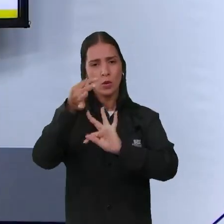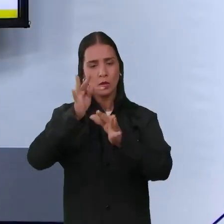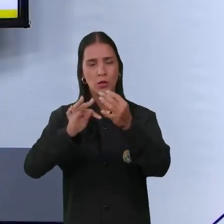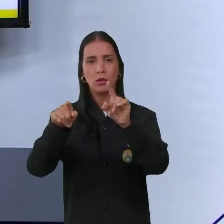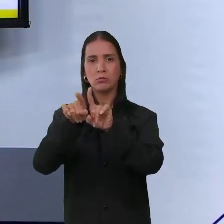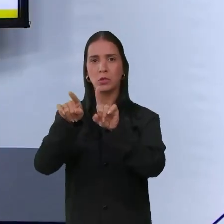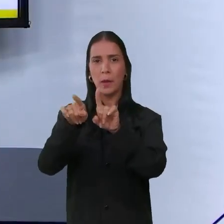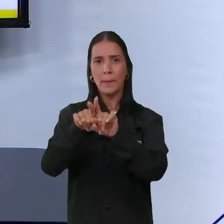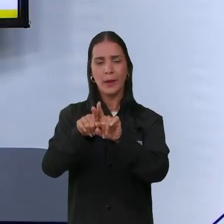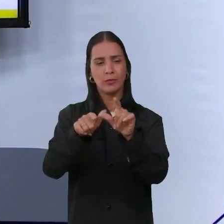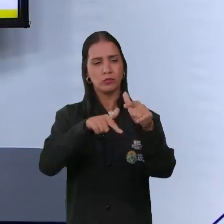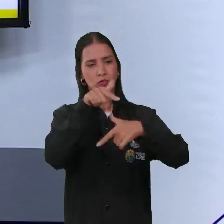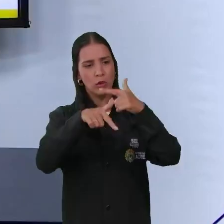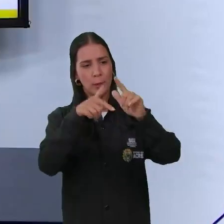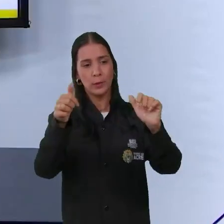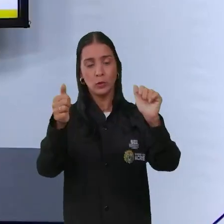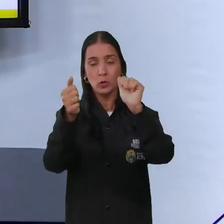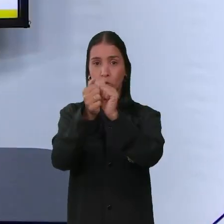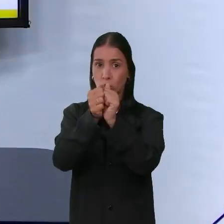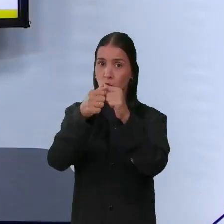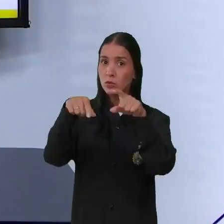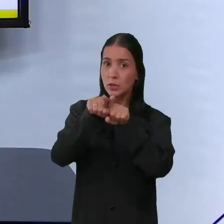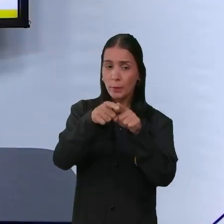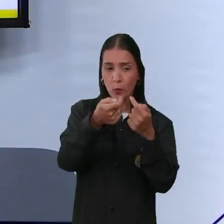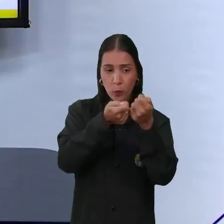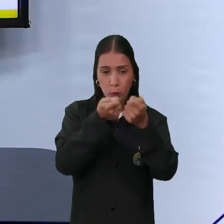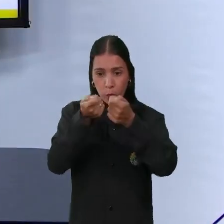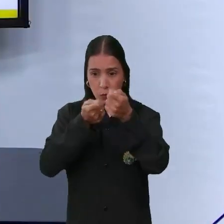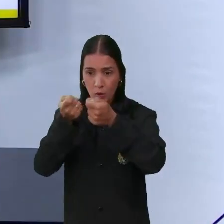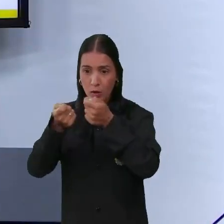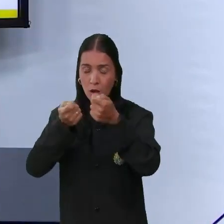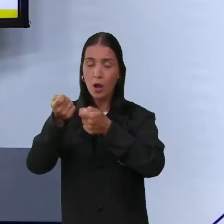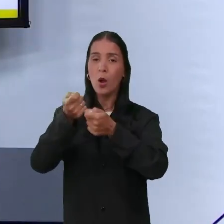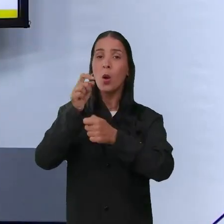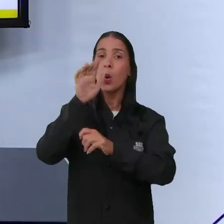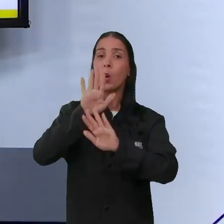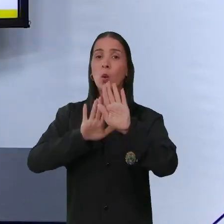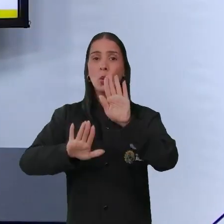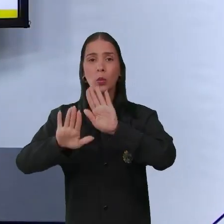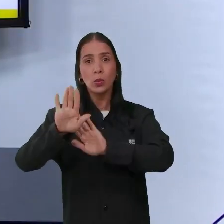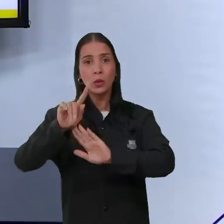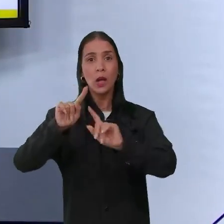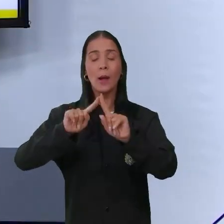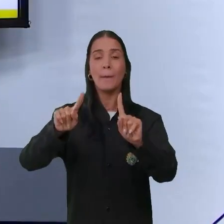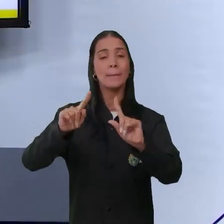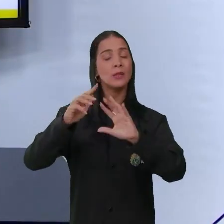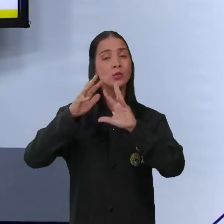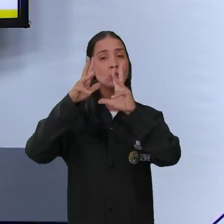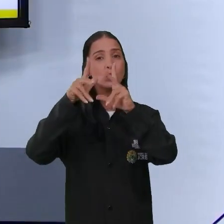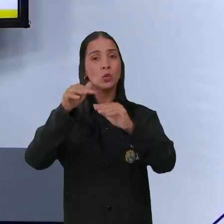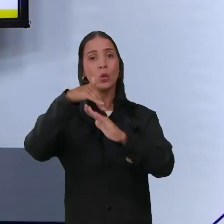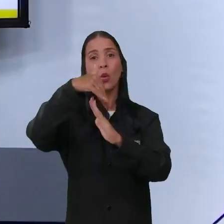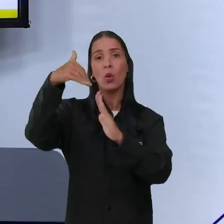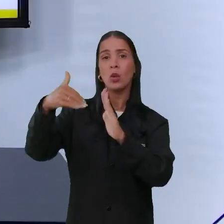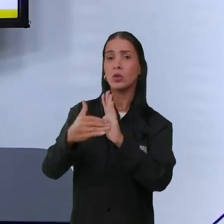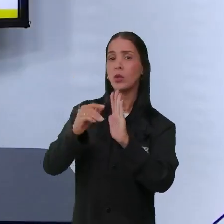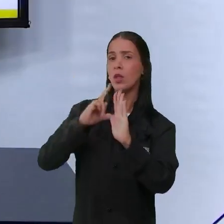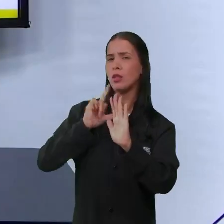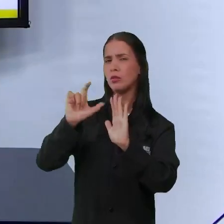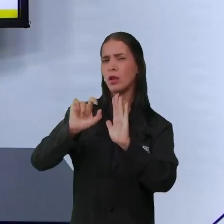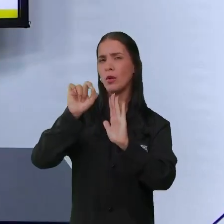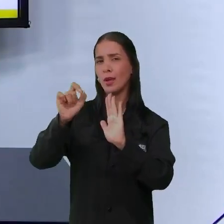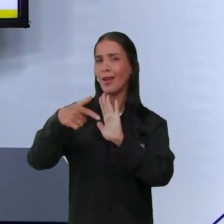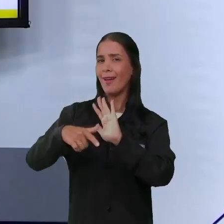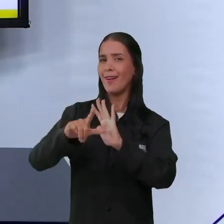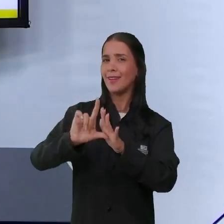uma manipulação cuidadosa dessas coisas, mas, em todo caso, acontece um